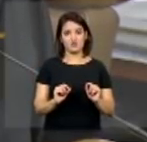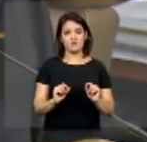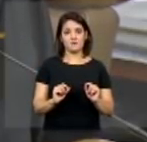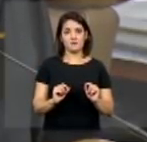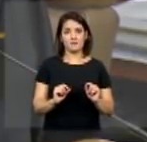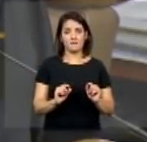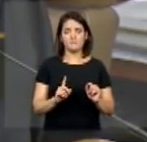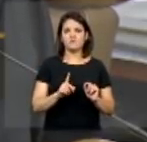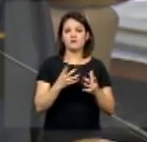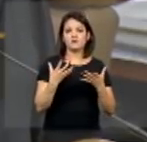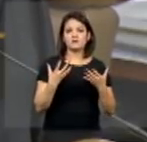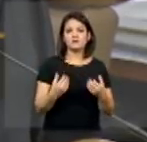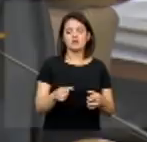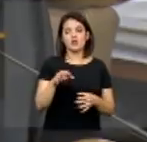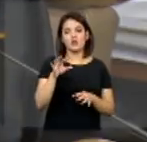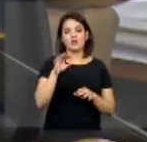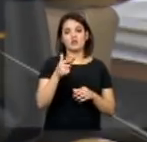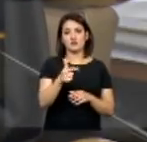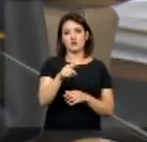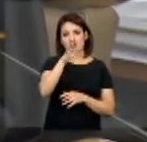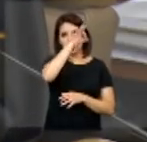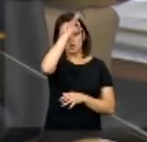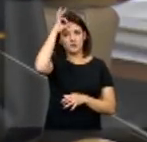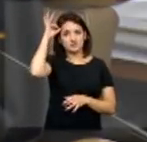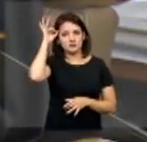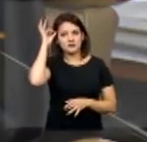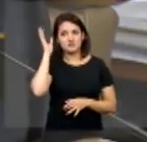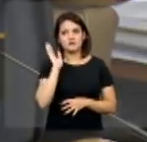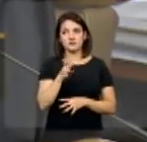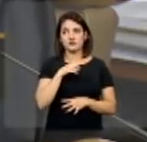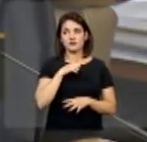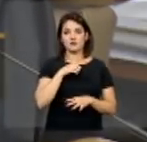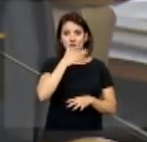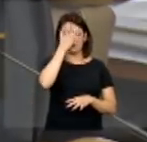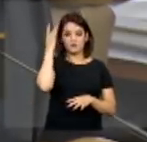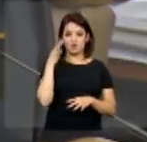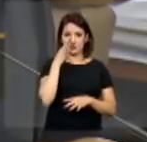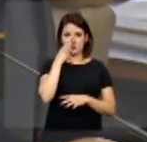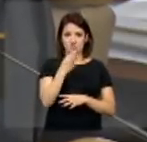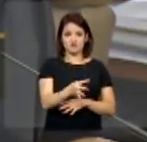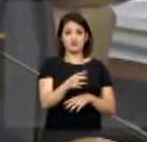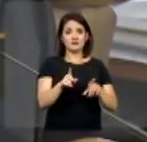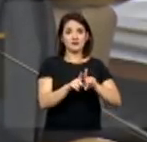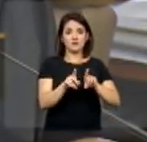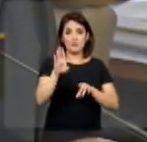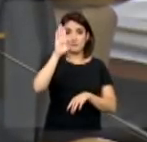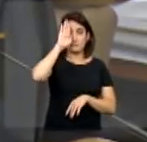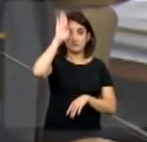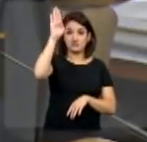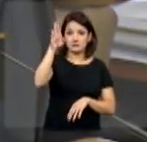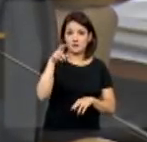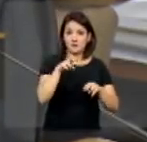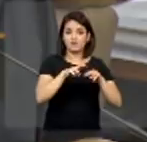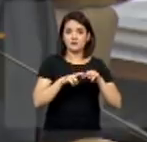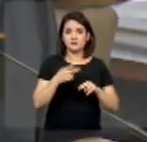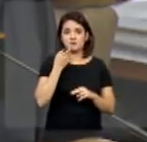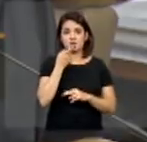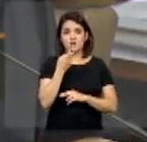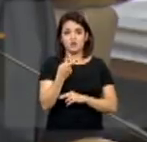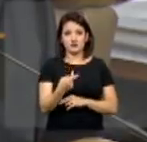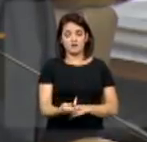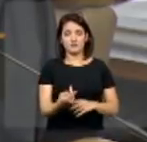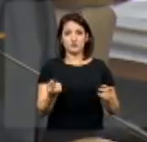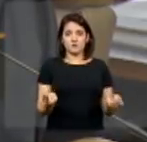estado de inocência presumida do acusado assim sobretudo diante da perspectiva substancial do contraditório